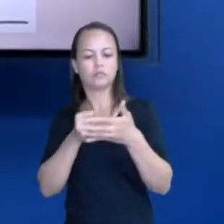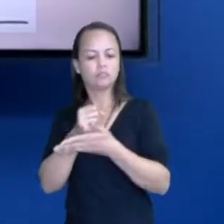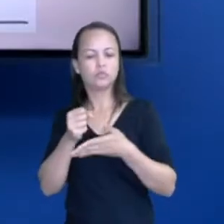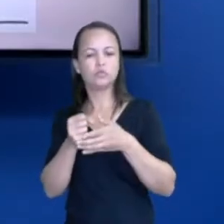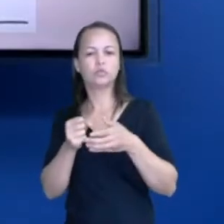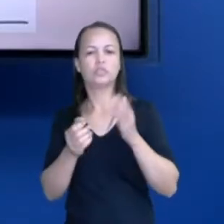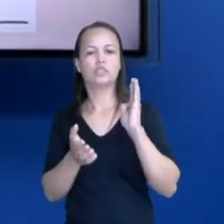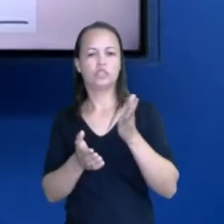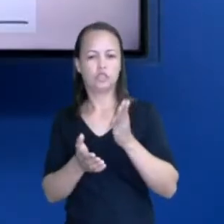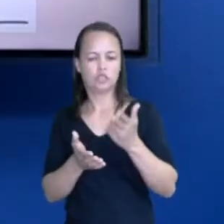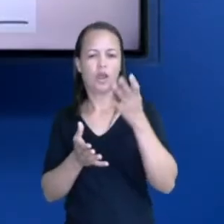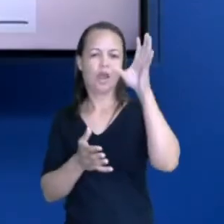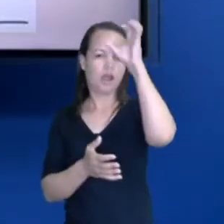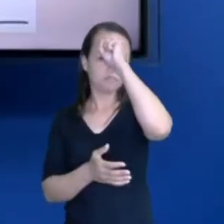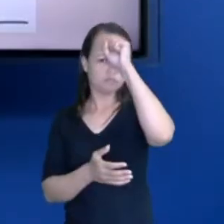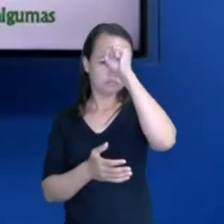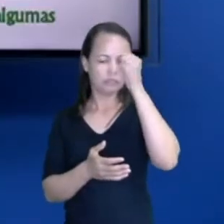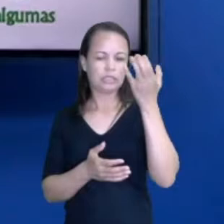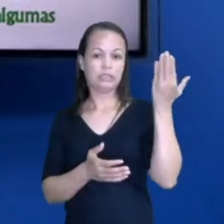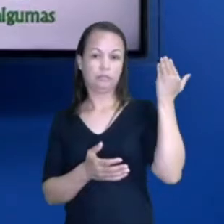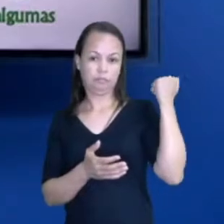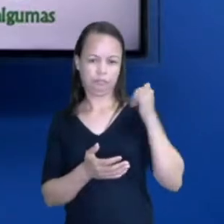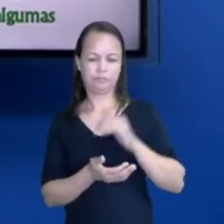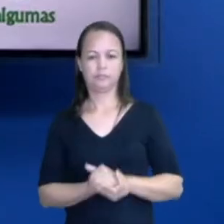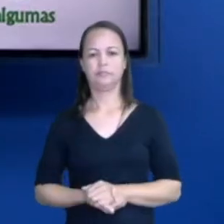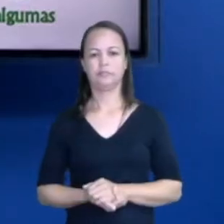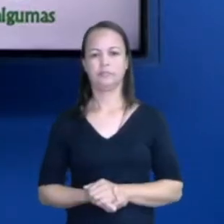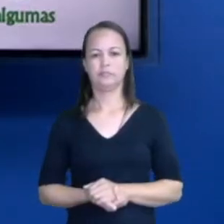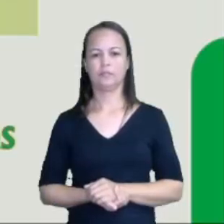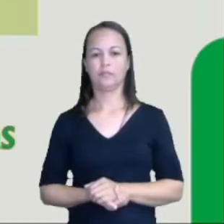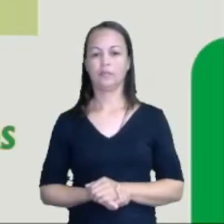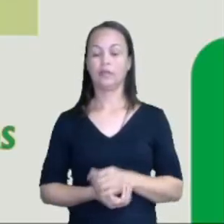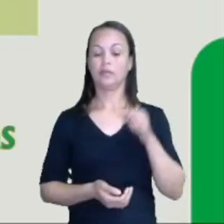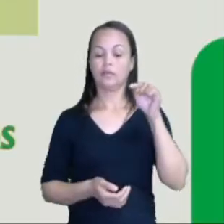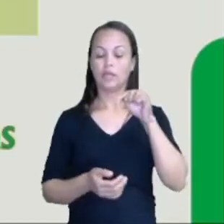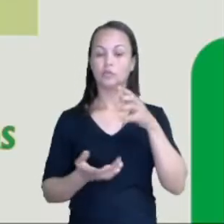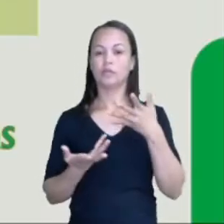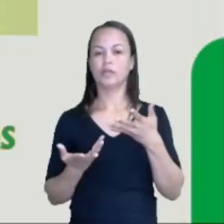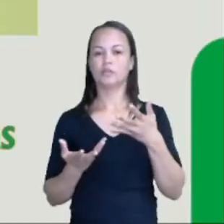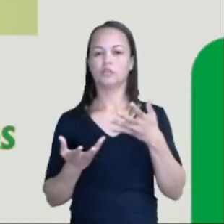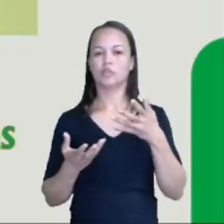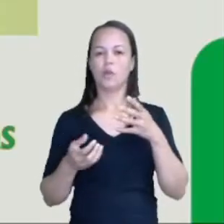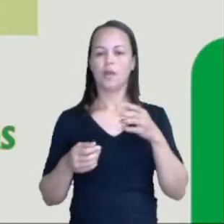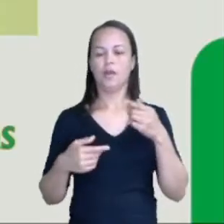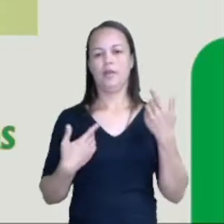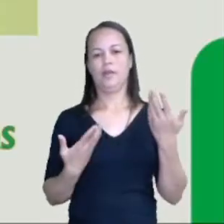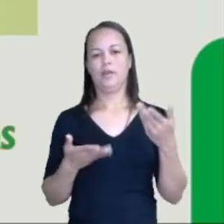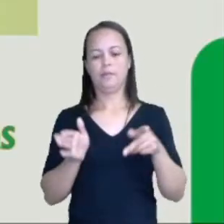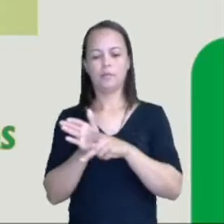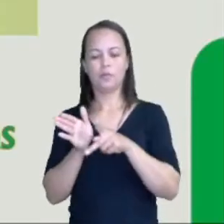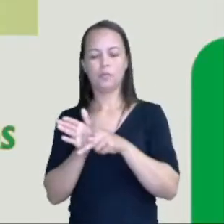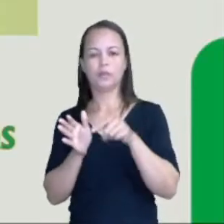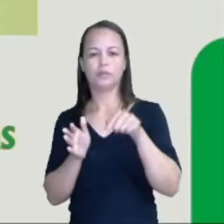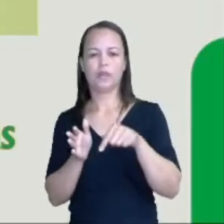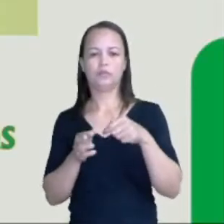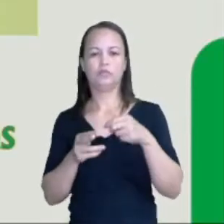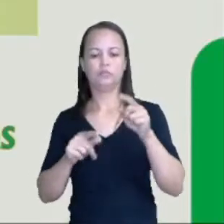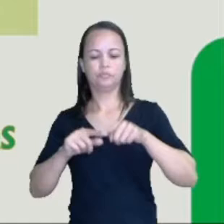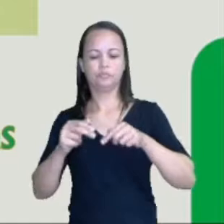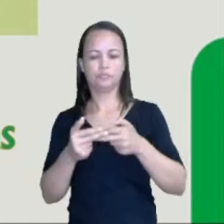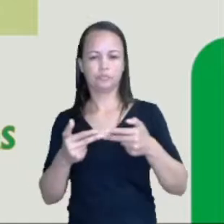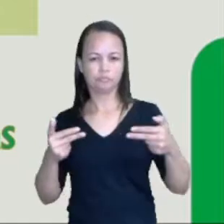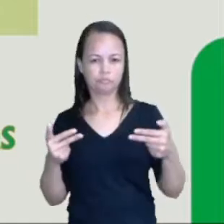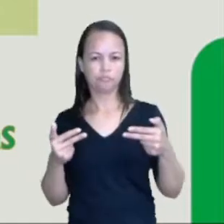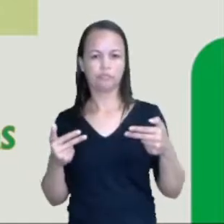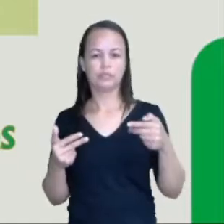bem? Dentro dessas propriedades dos materiais, a gente vai ver que todos esses